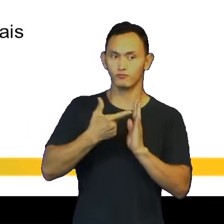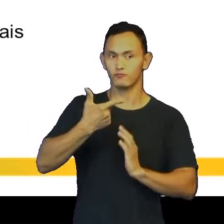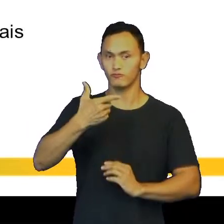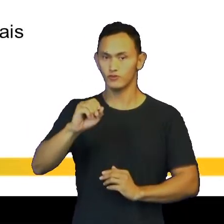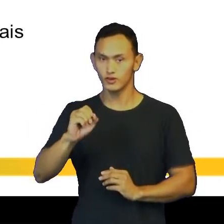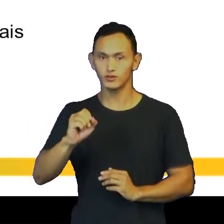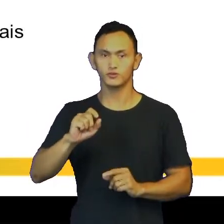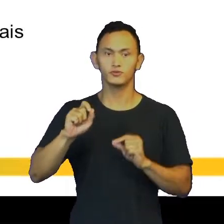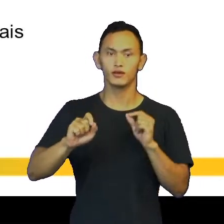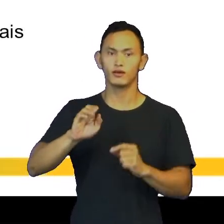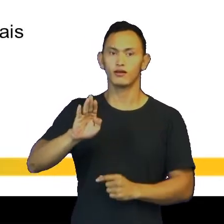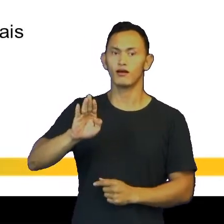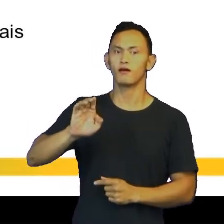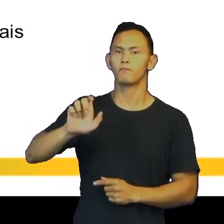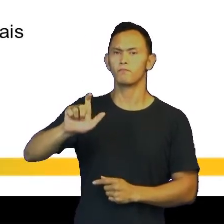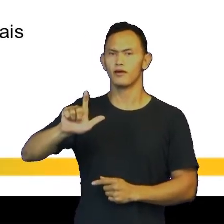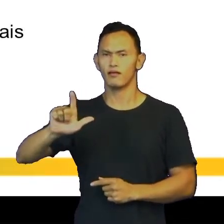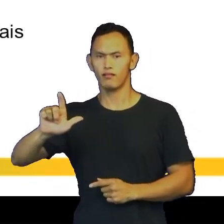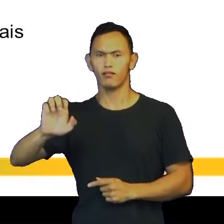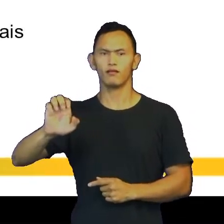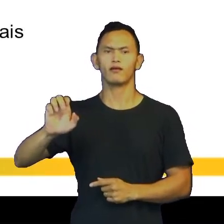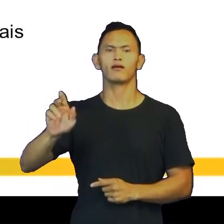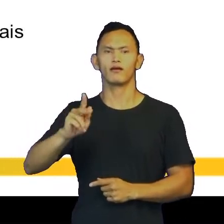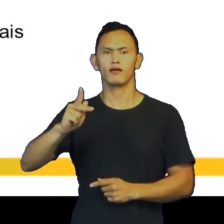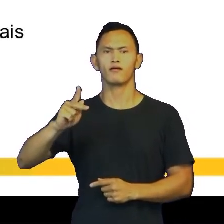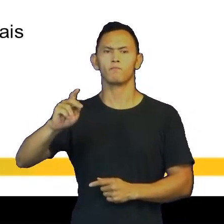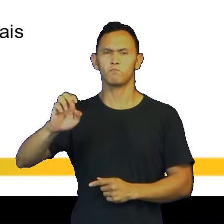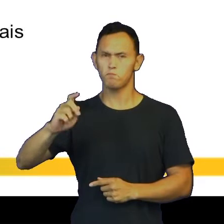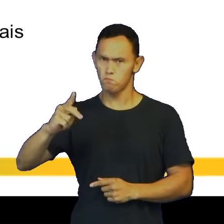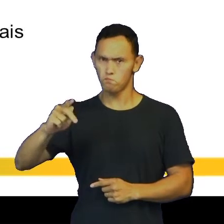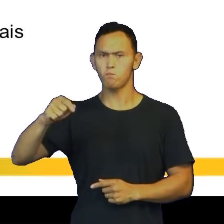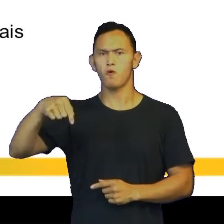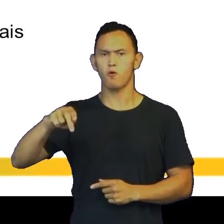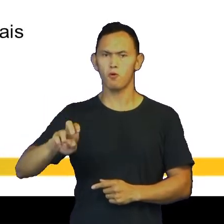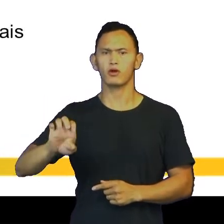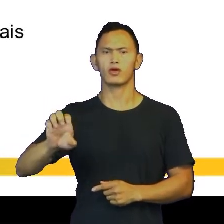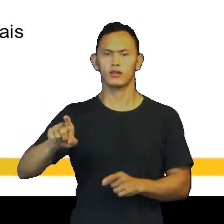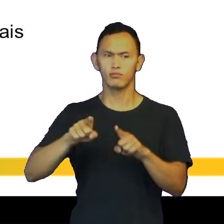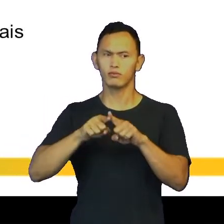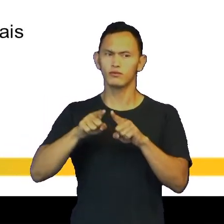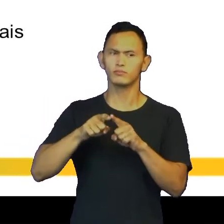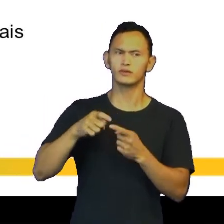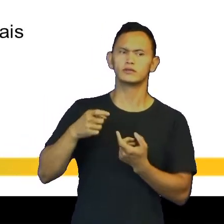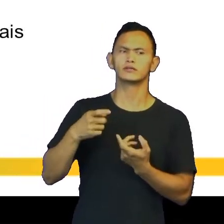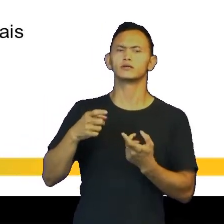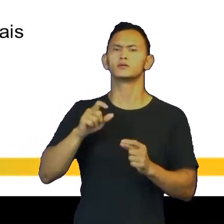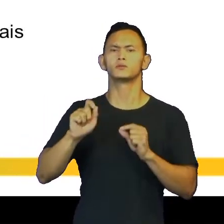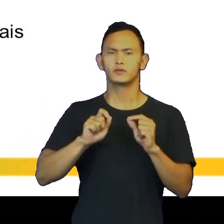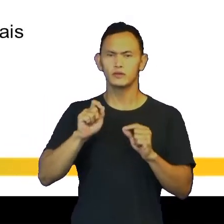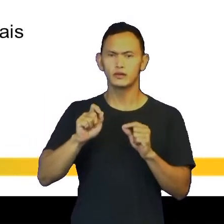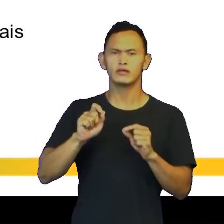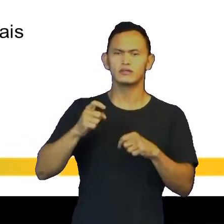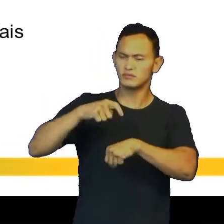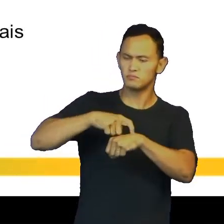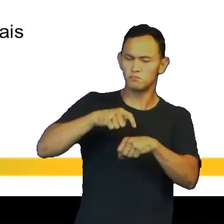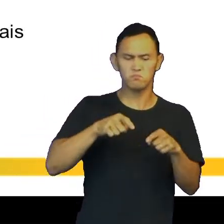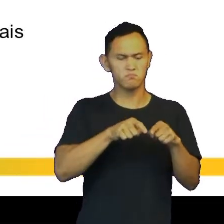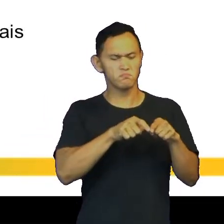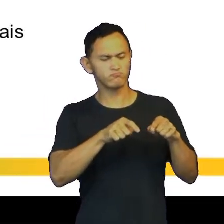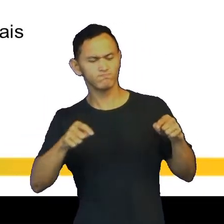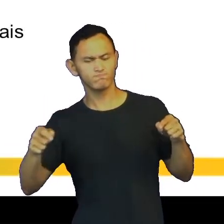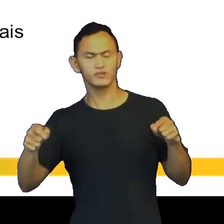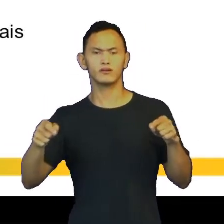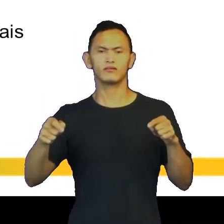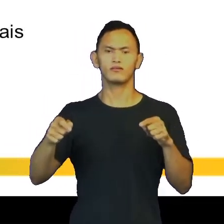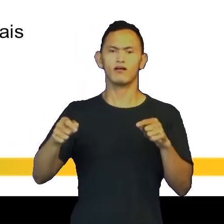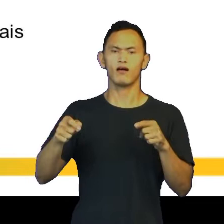é a Belle époque né que é uma expressão francesa né a bela época usada para designar esse período de Euforia e otimismo